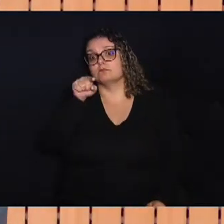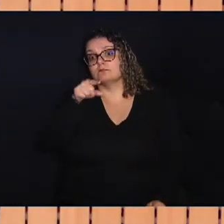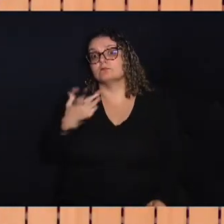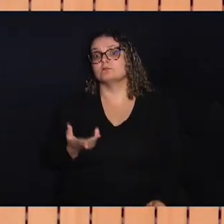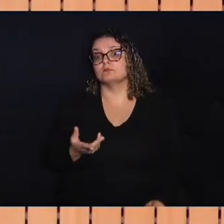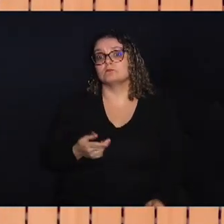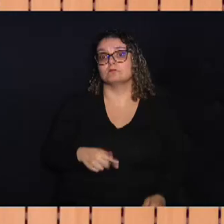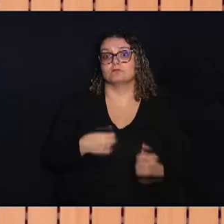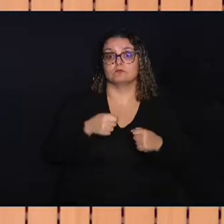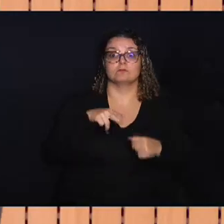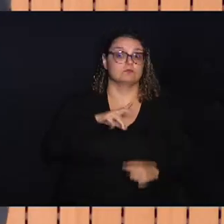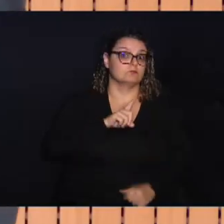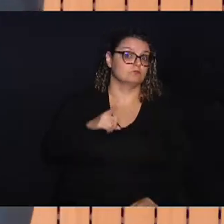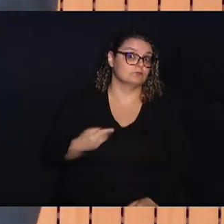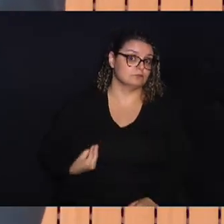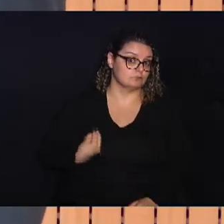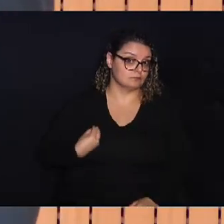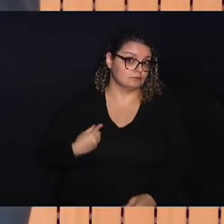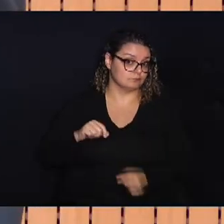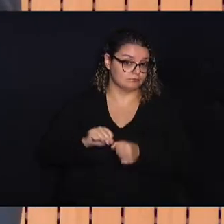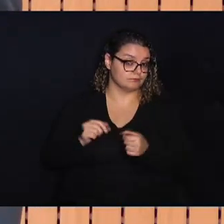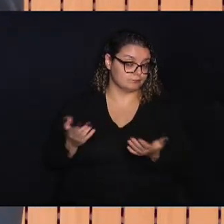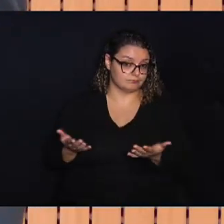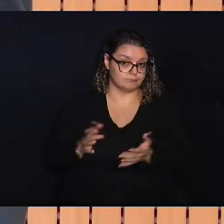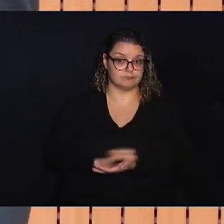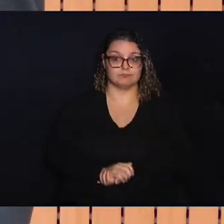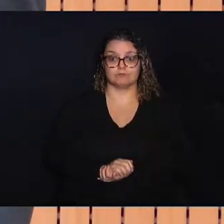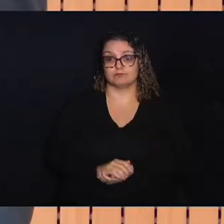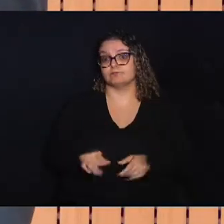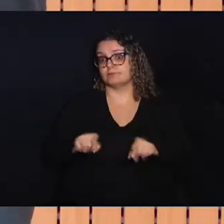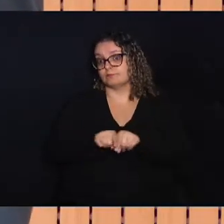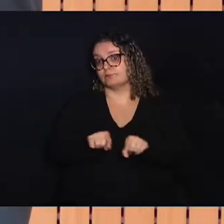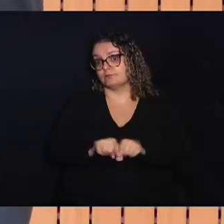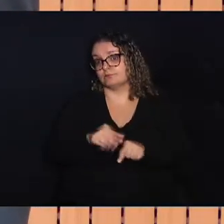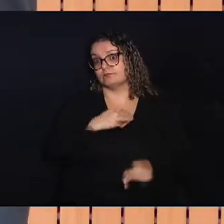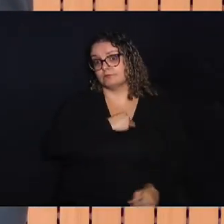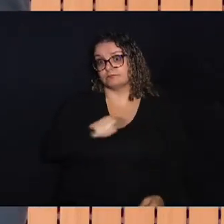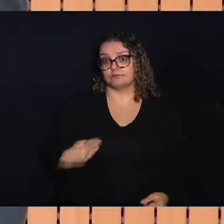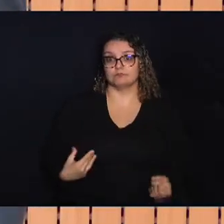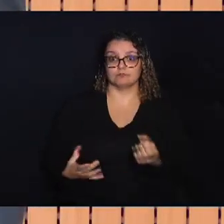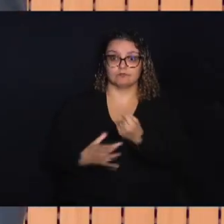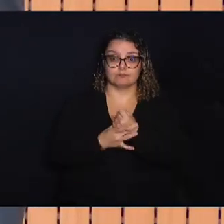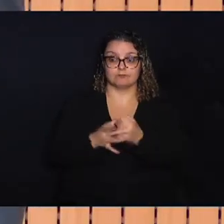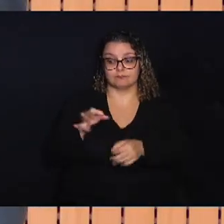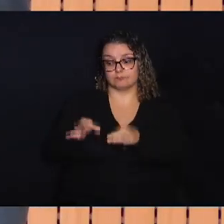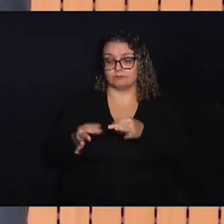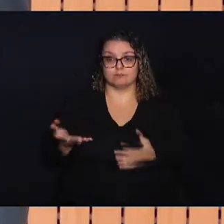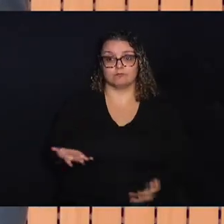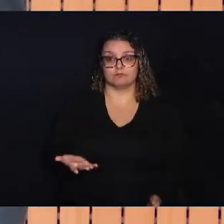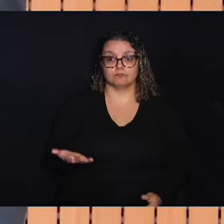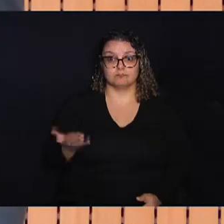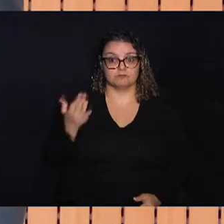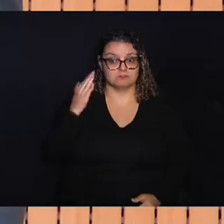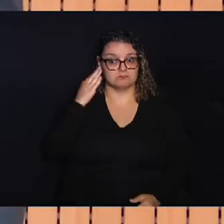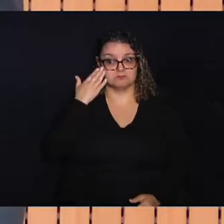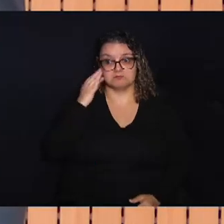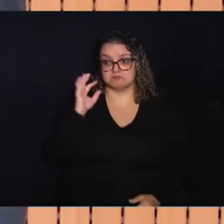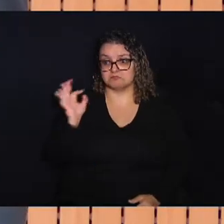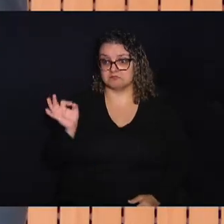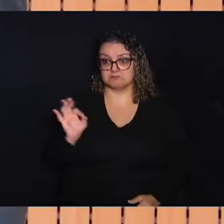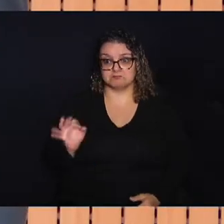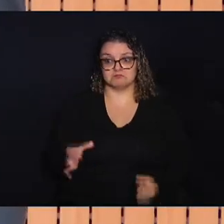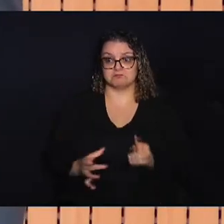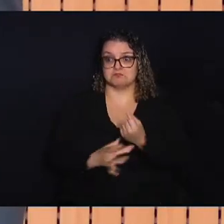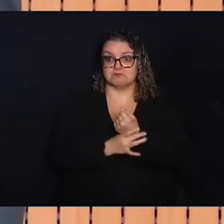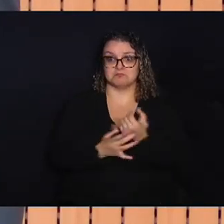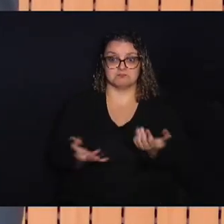fazer na sua vida. Ao mesmo tempo, temos um ministro da Segurança Pública e Justiça que não entende de segurança.